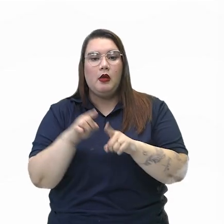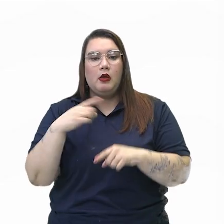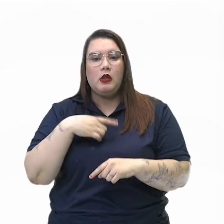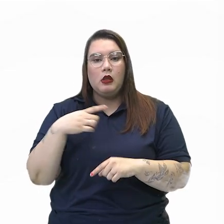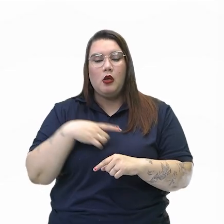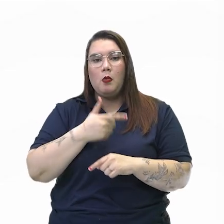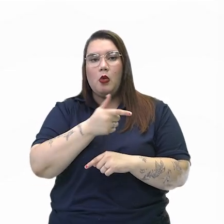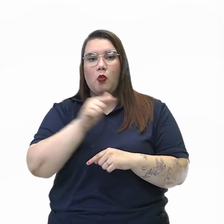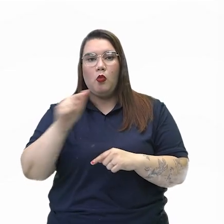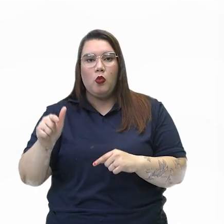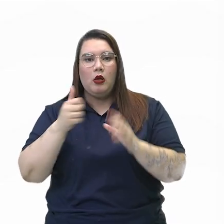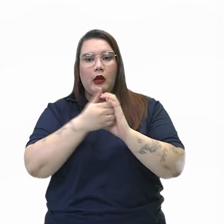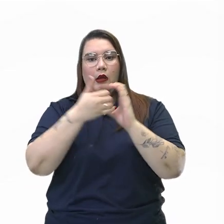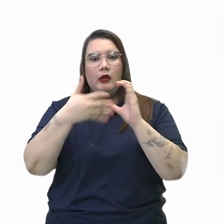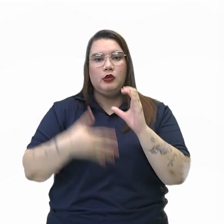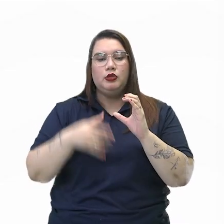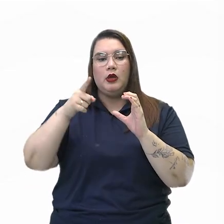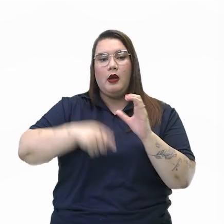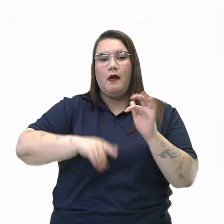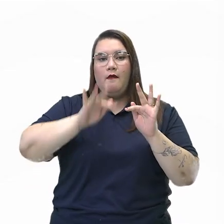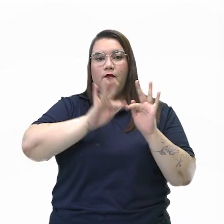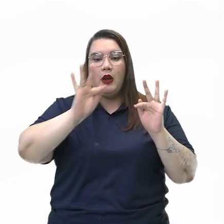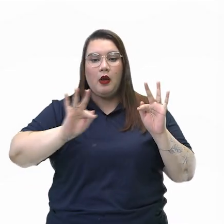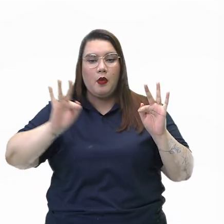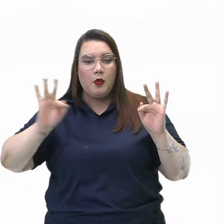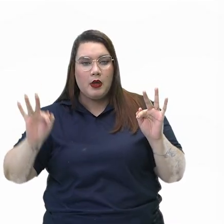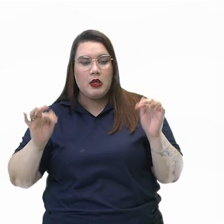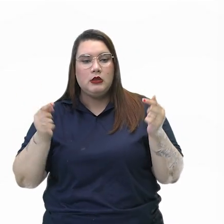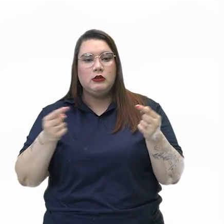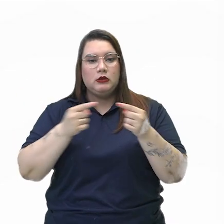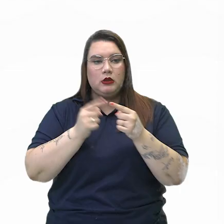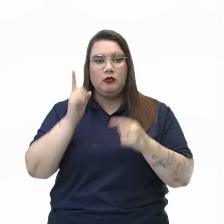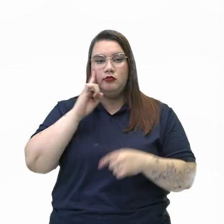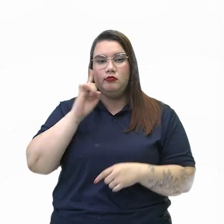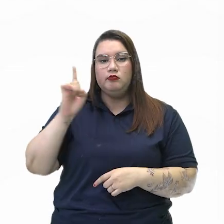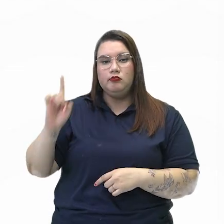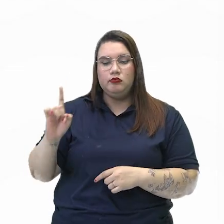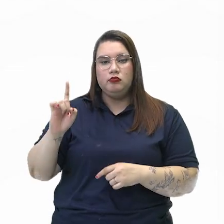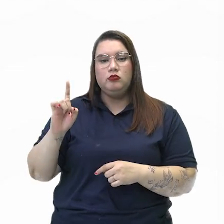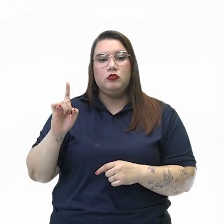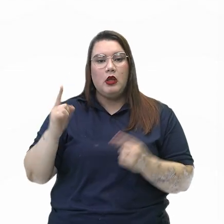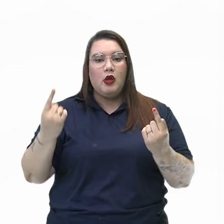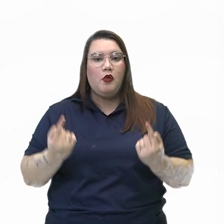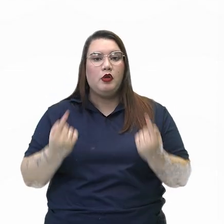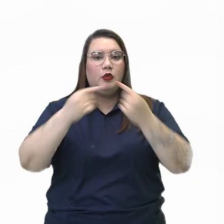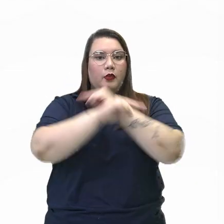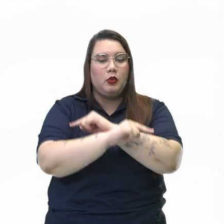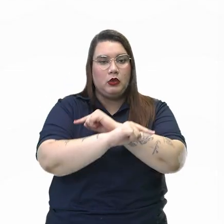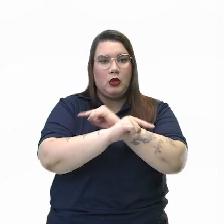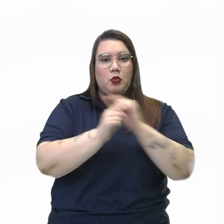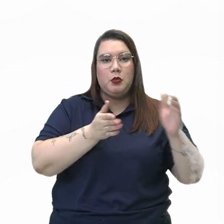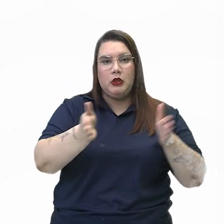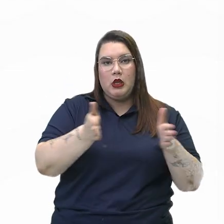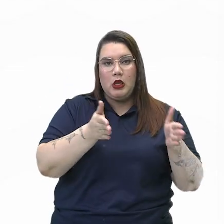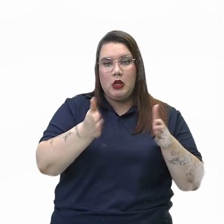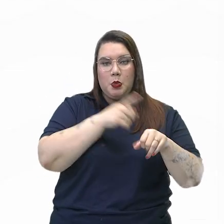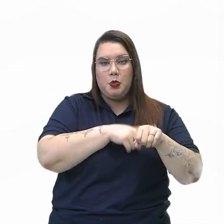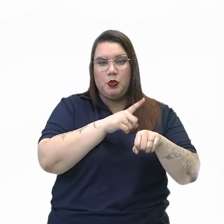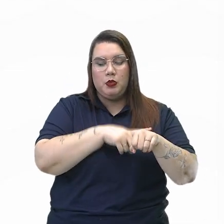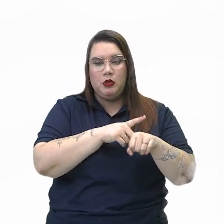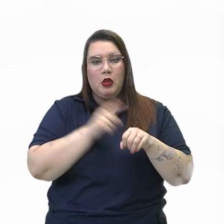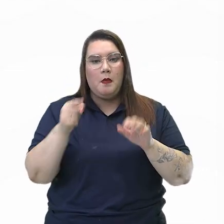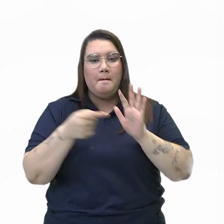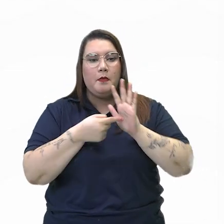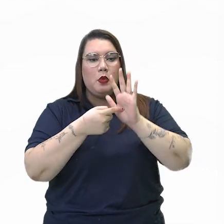Chamamos de frequência de uma onda eletromagnética o inverso do período. Ela apresenta o número de